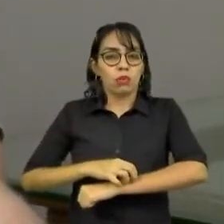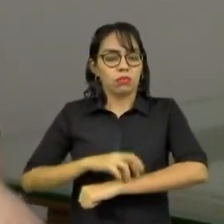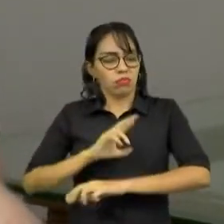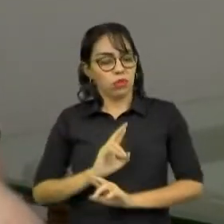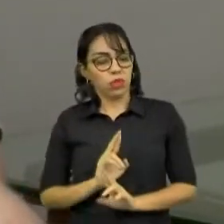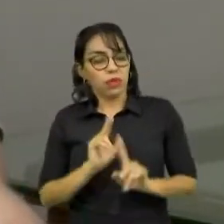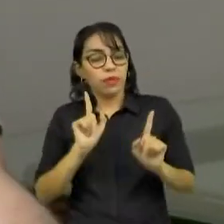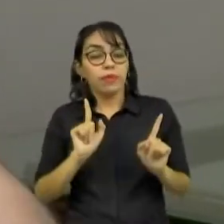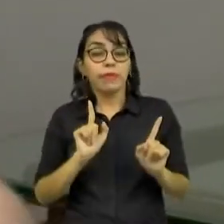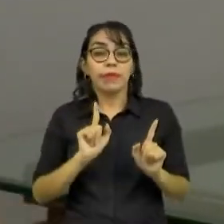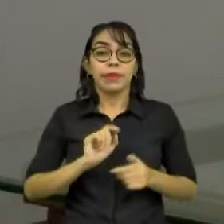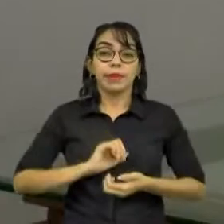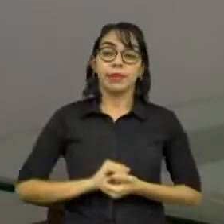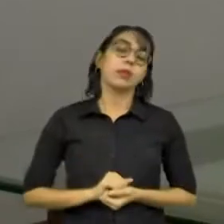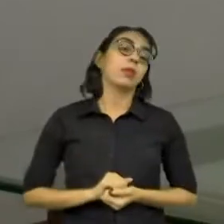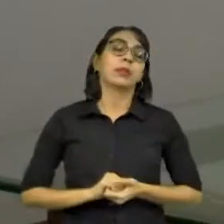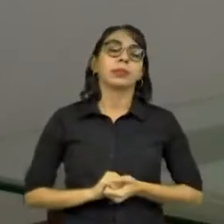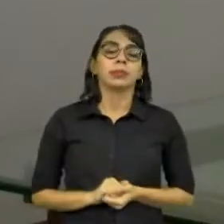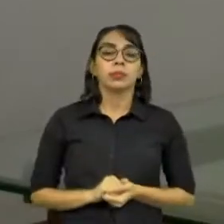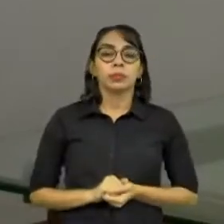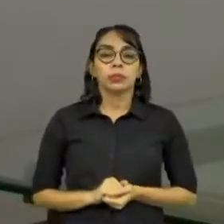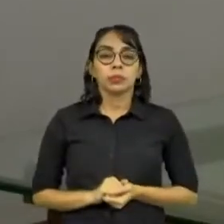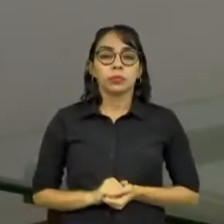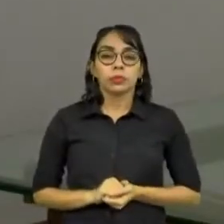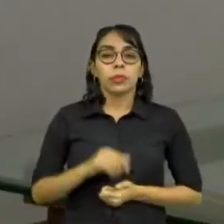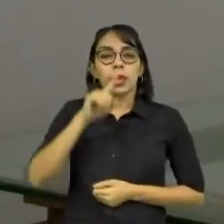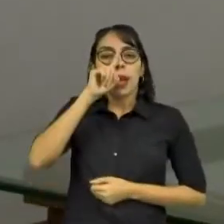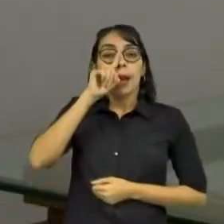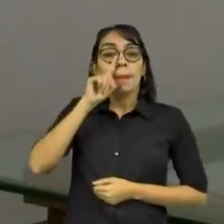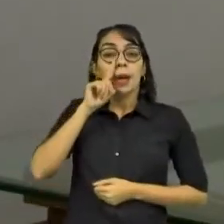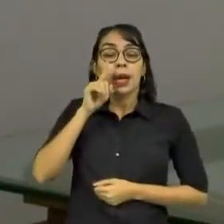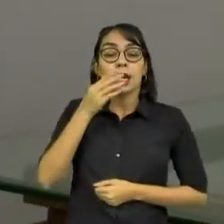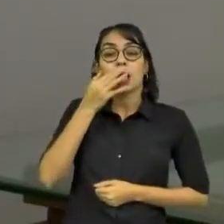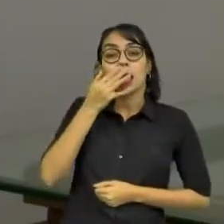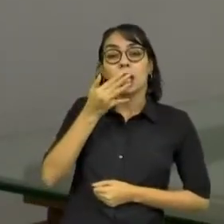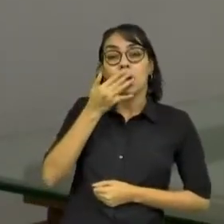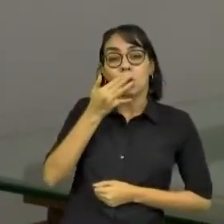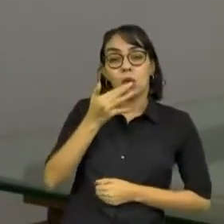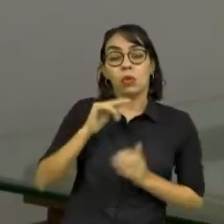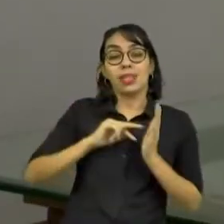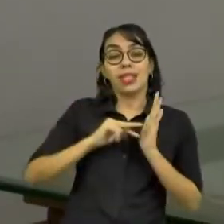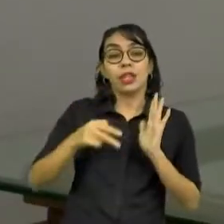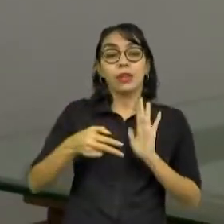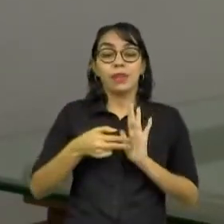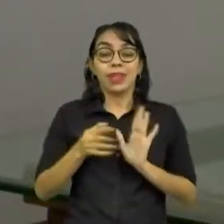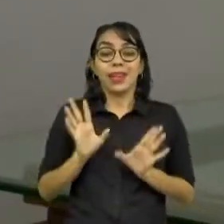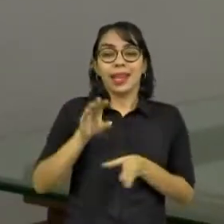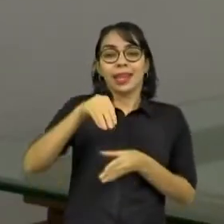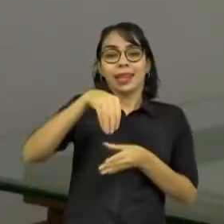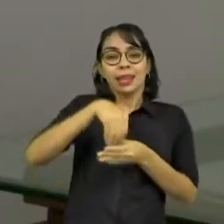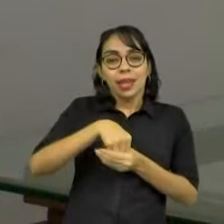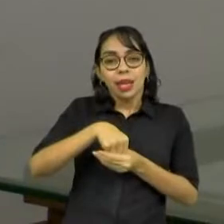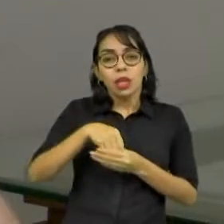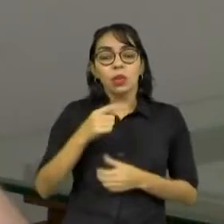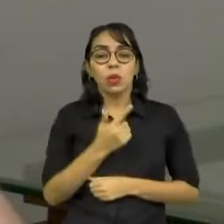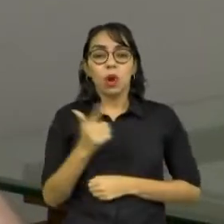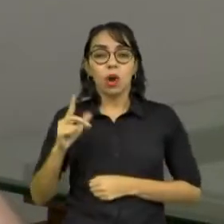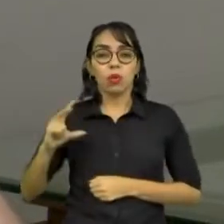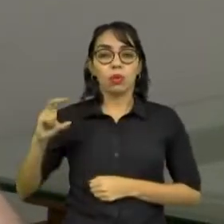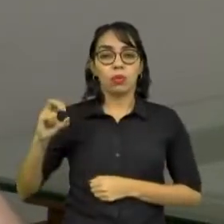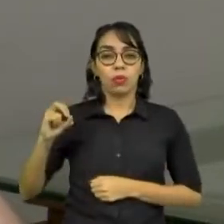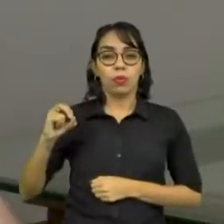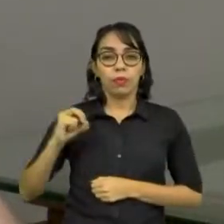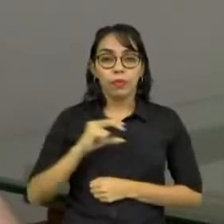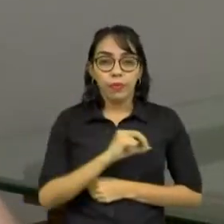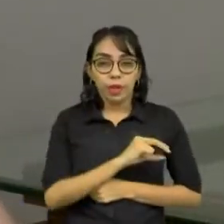líquido transparente, né? O líquido já estava amarelado, senão acho que tinha uma outra infecção ali junto. E eu acho que